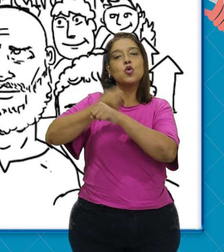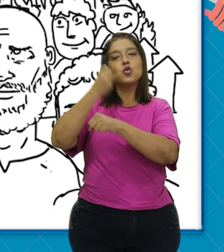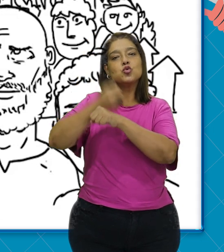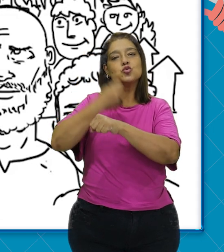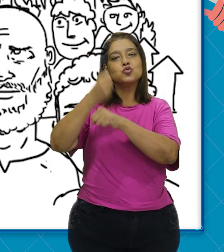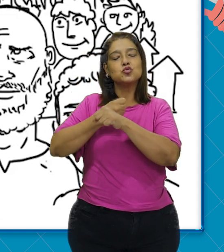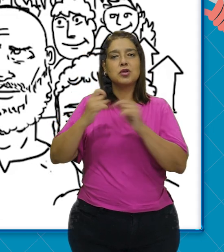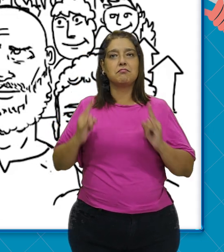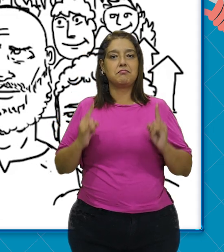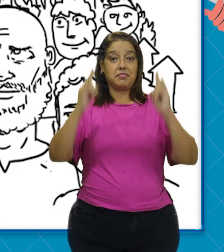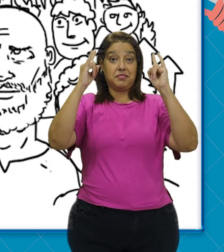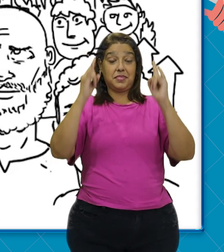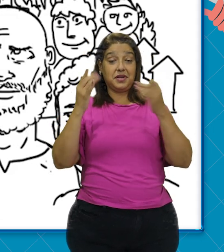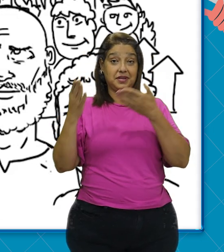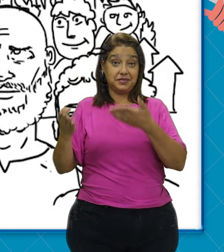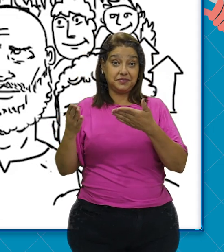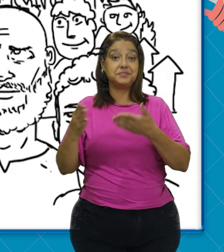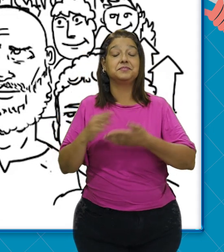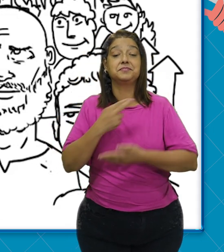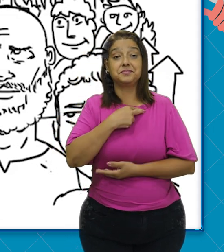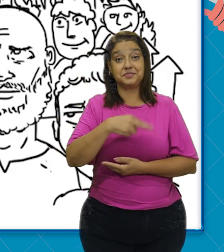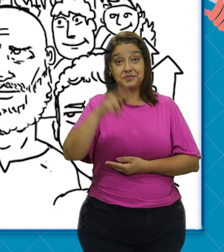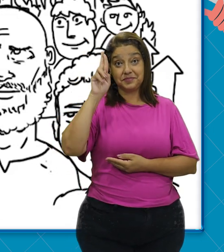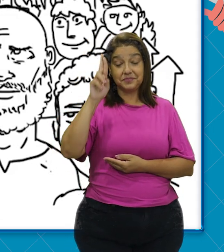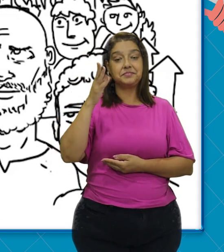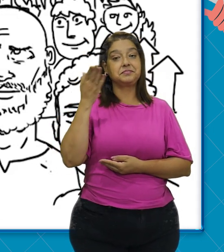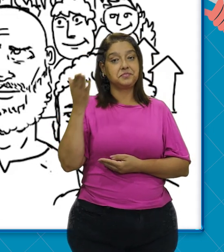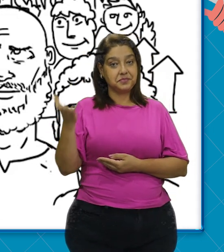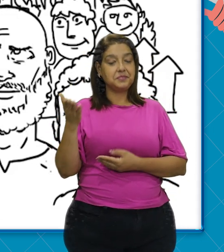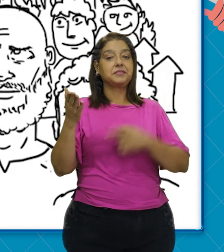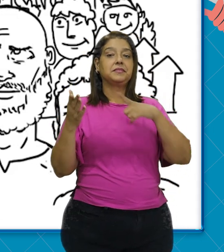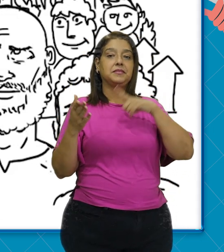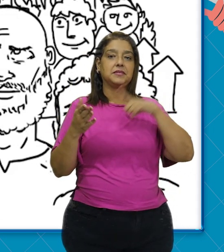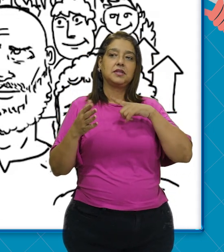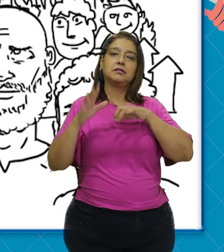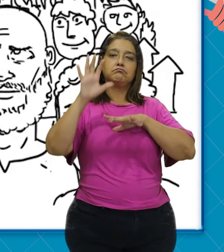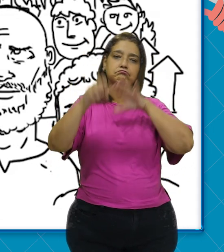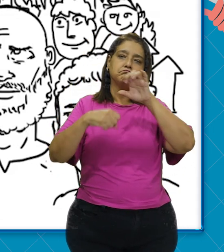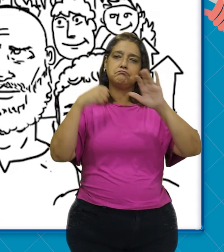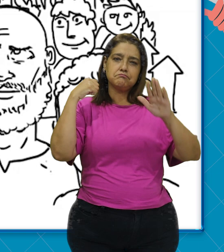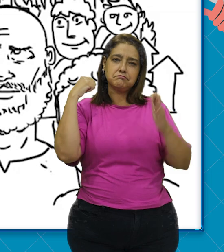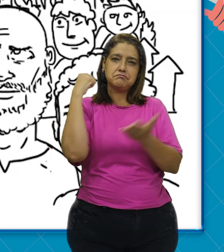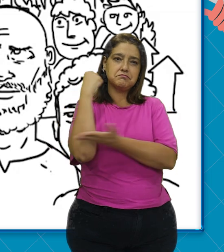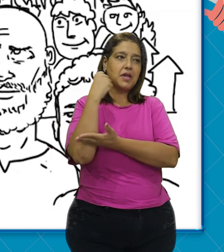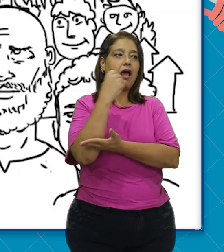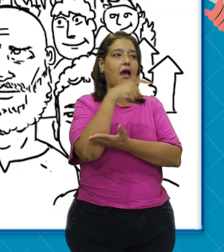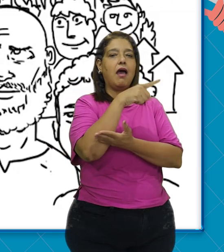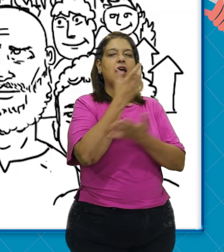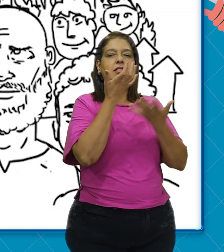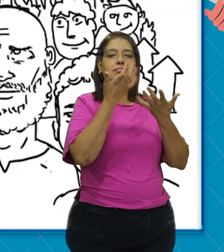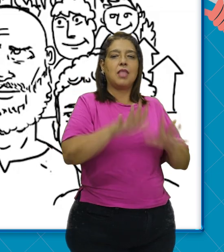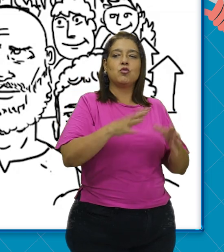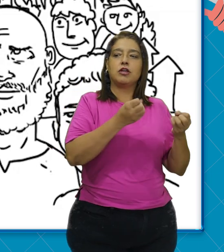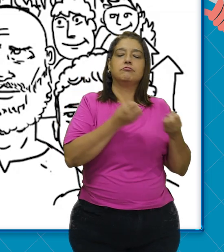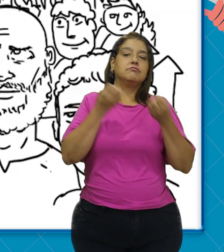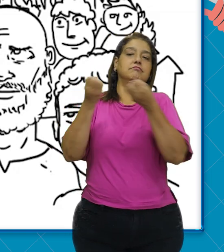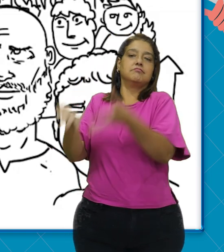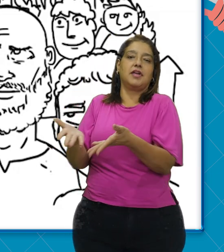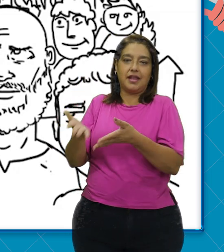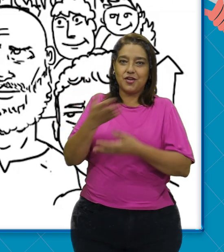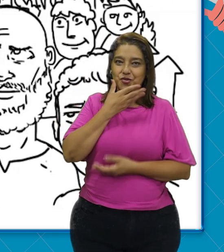que o fornecedor das madeiras já tinha uns problemas no passado com o conselheiro e decidiu não entregar a encomenda de